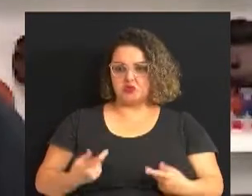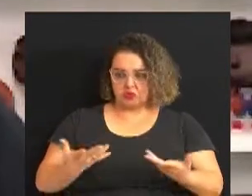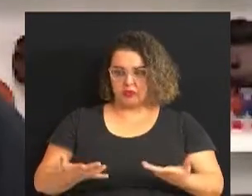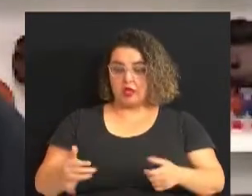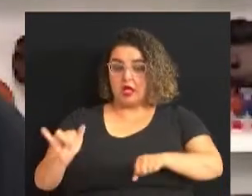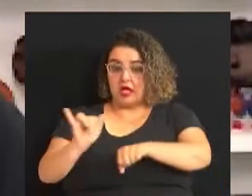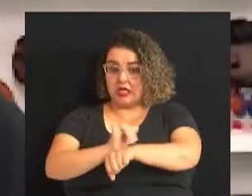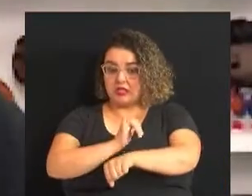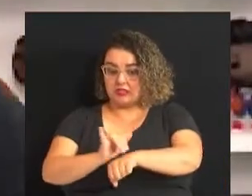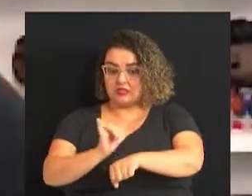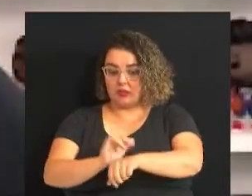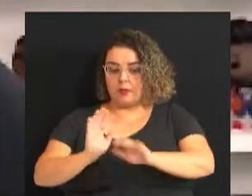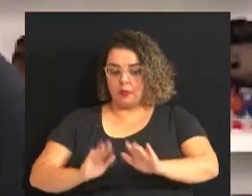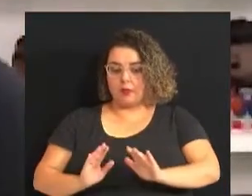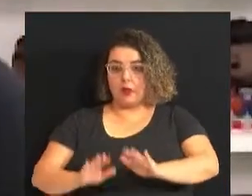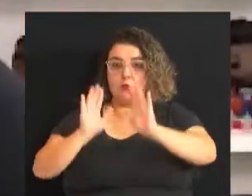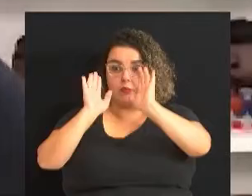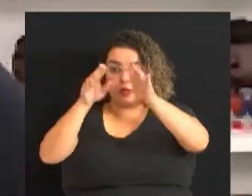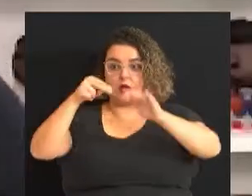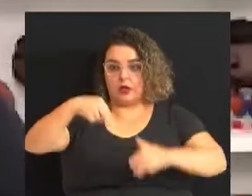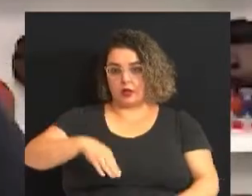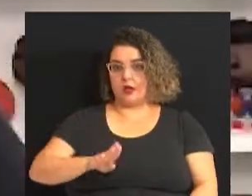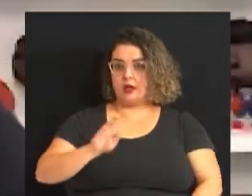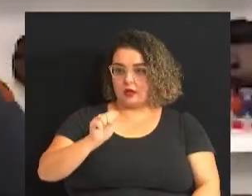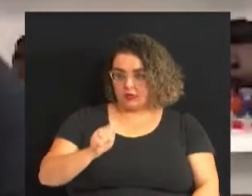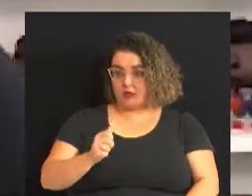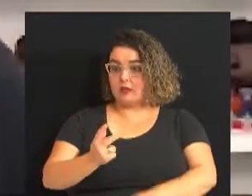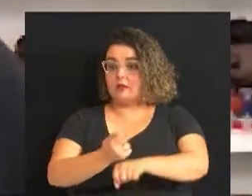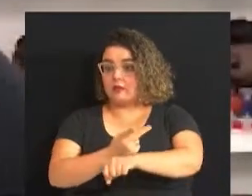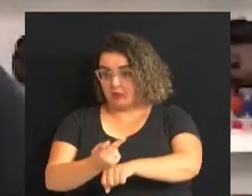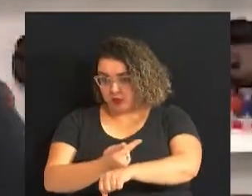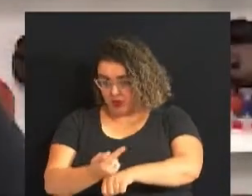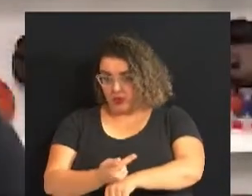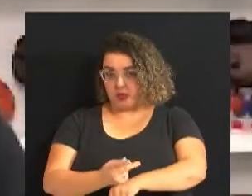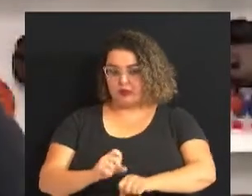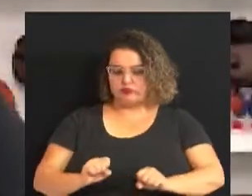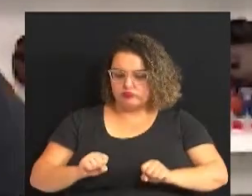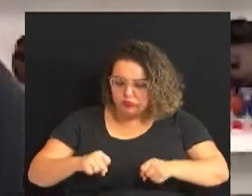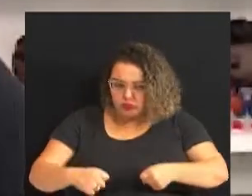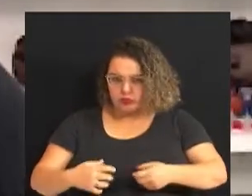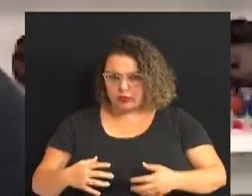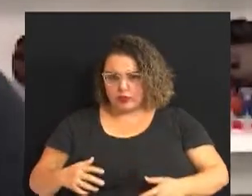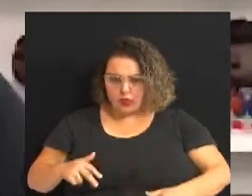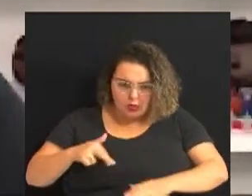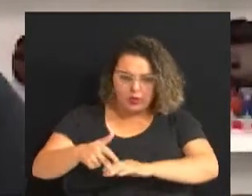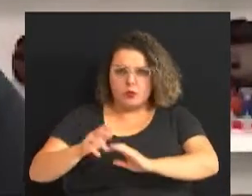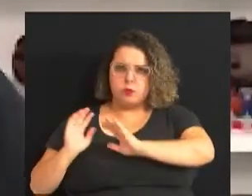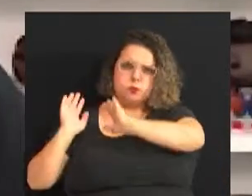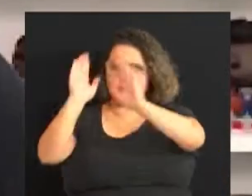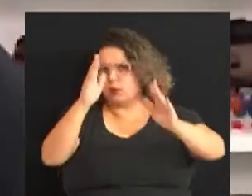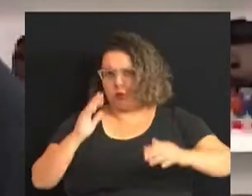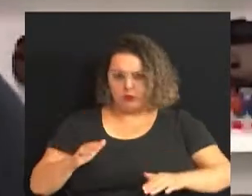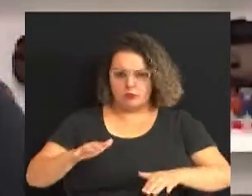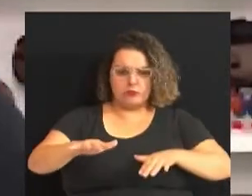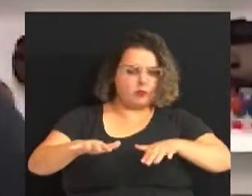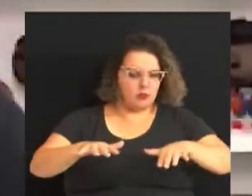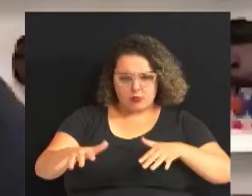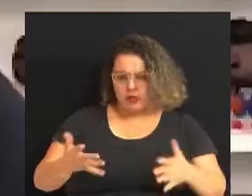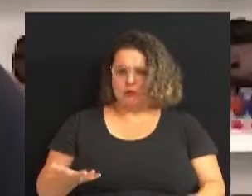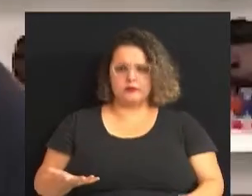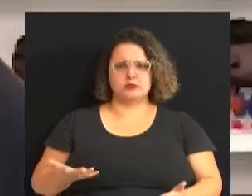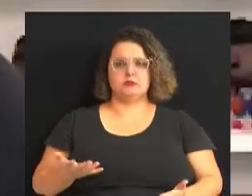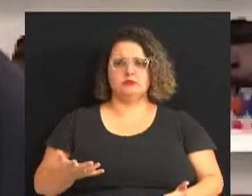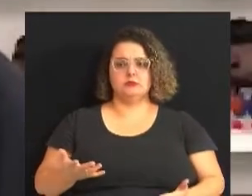jogo que a NBA procura, que é um cara de agressividade, que é um cara de arremesso, é um cara de movimentação, é um